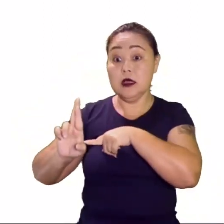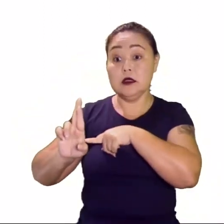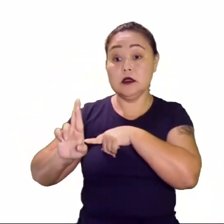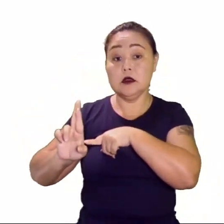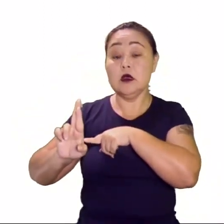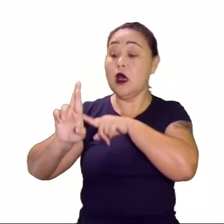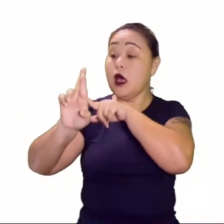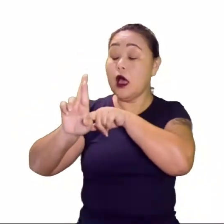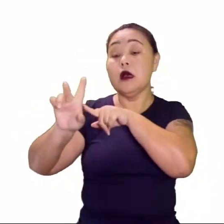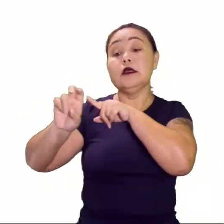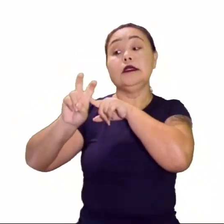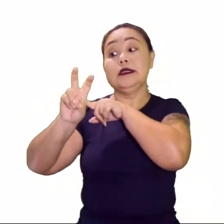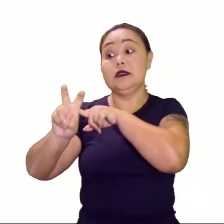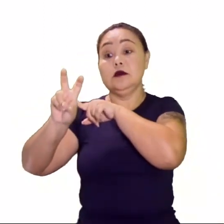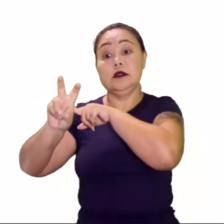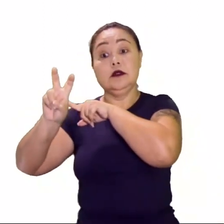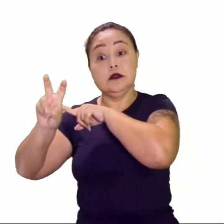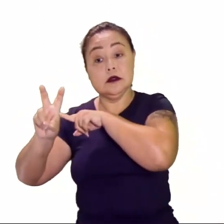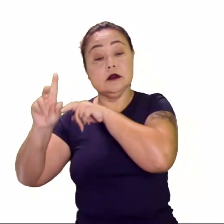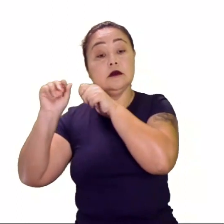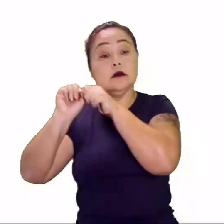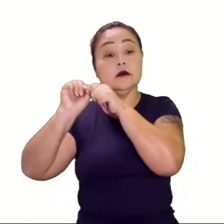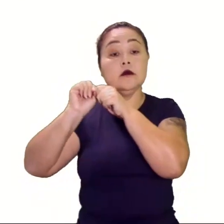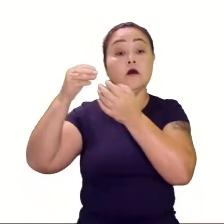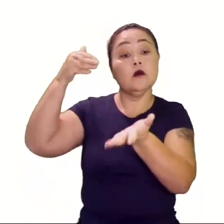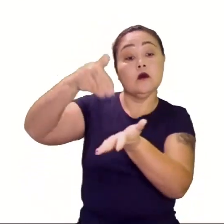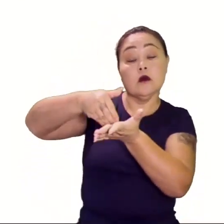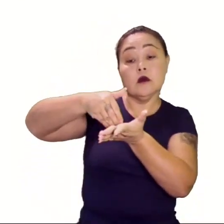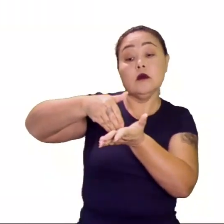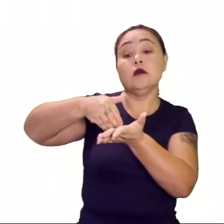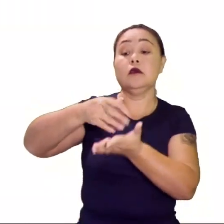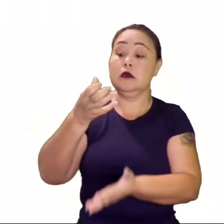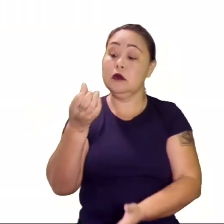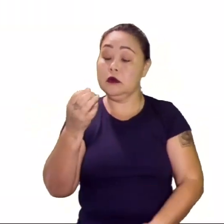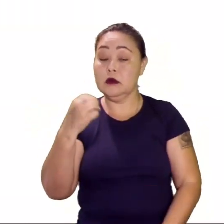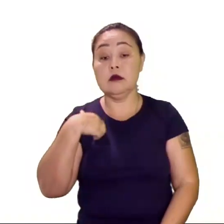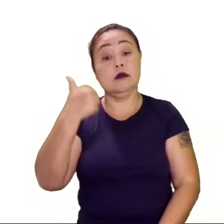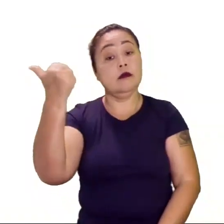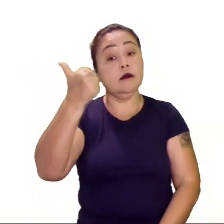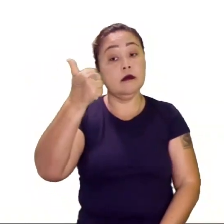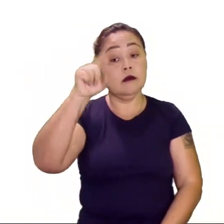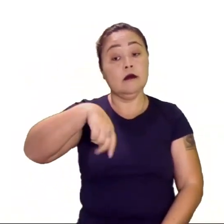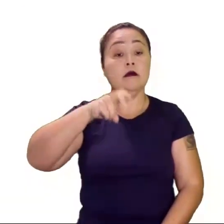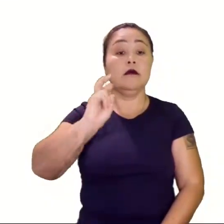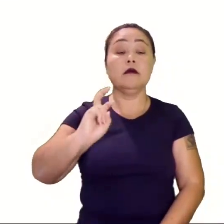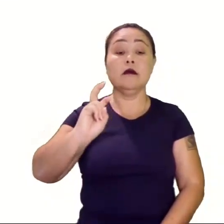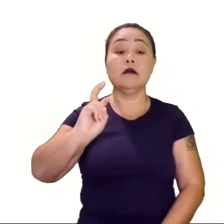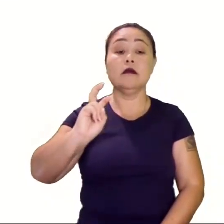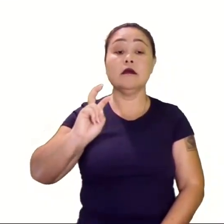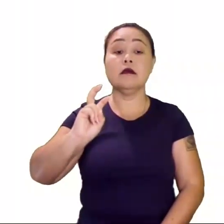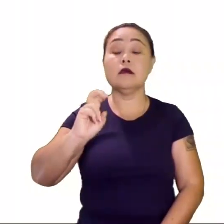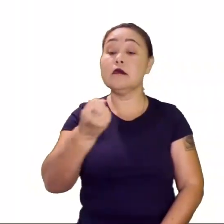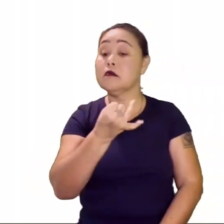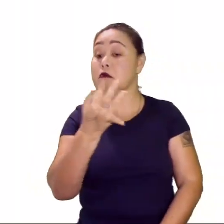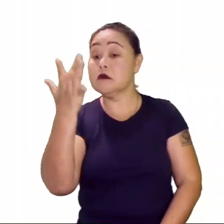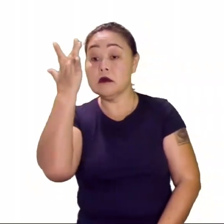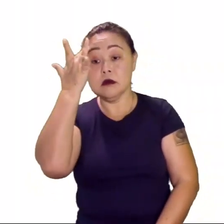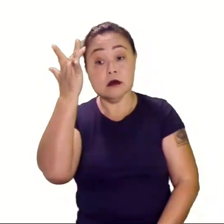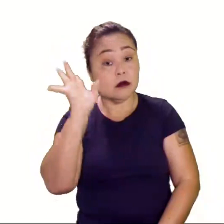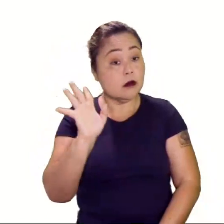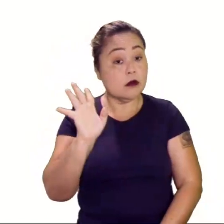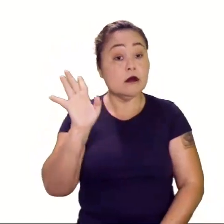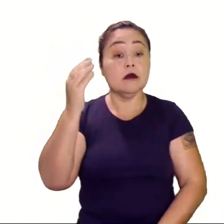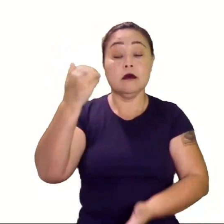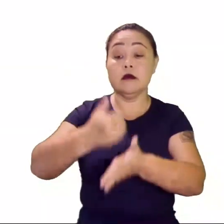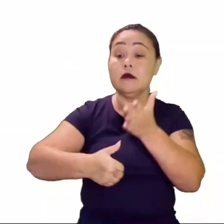já sabe que é de 5? Em 5, né? O nosso último termo é o 60. O nosso primeiro é o 5. A quantidade eu não